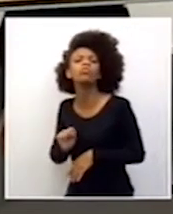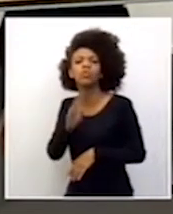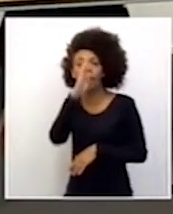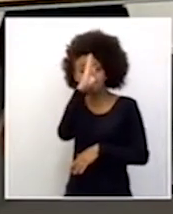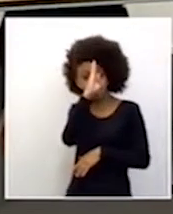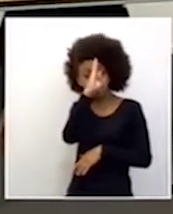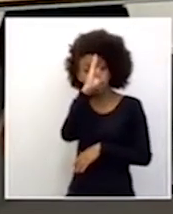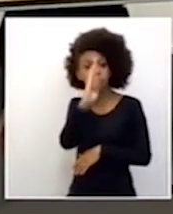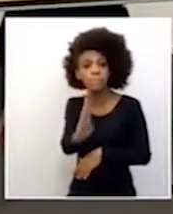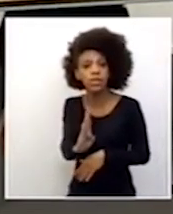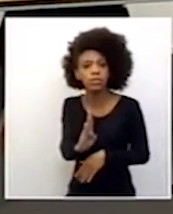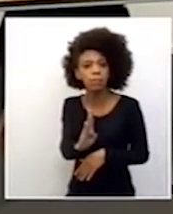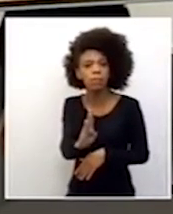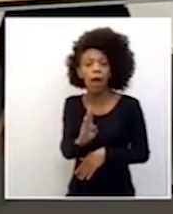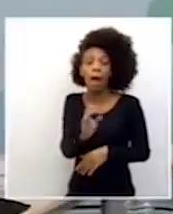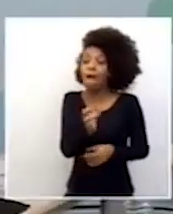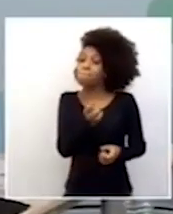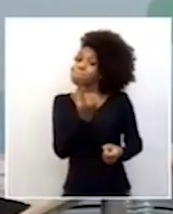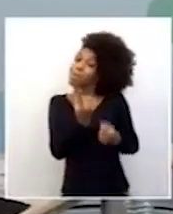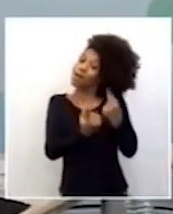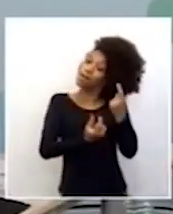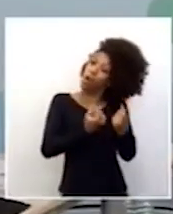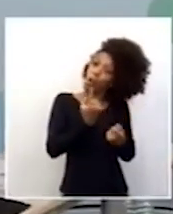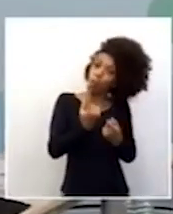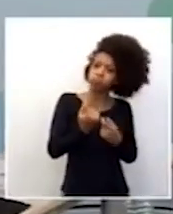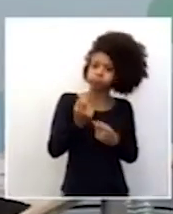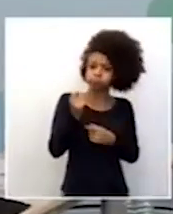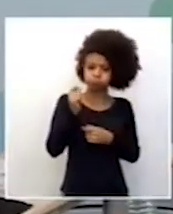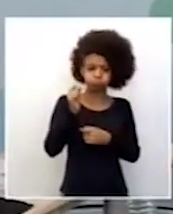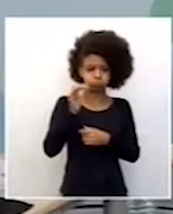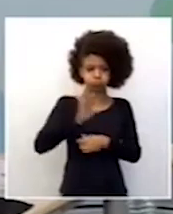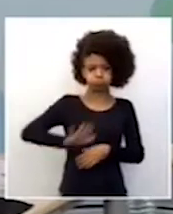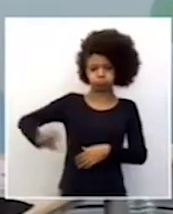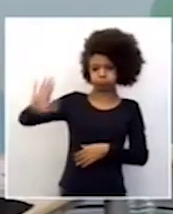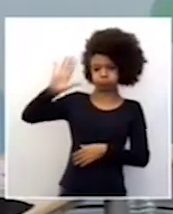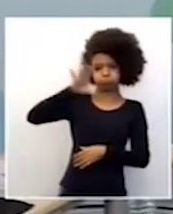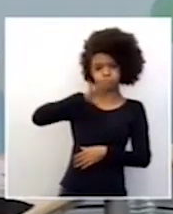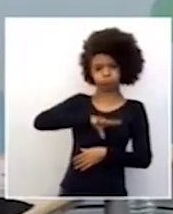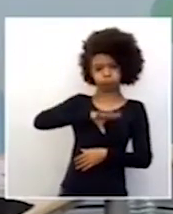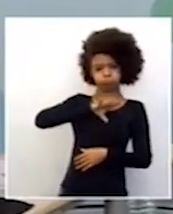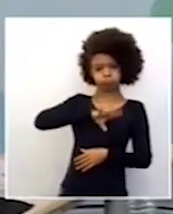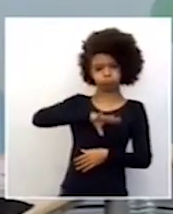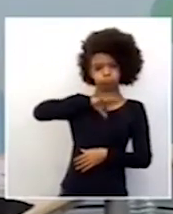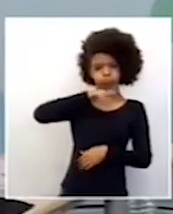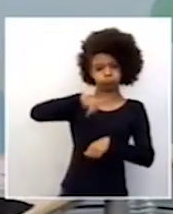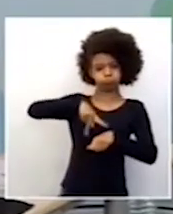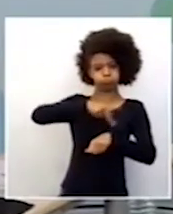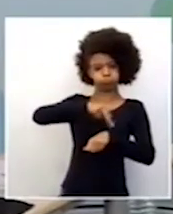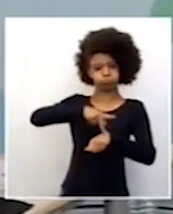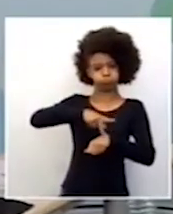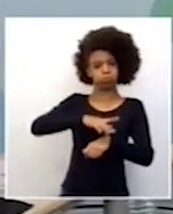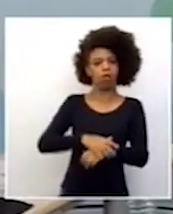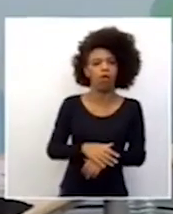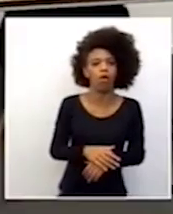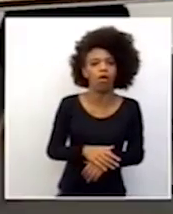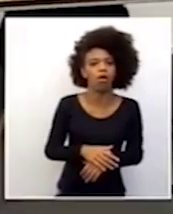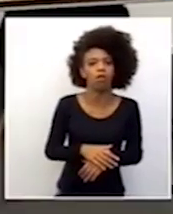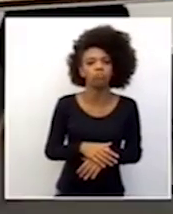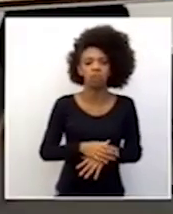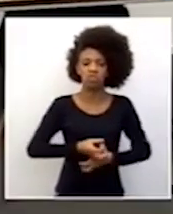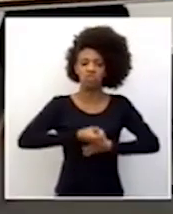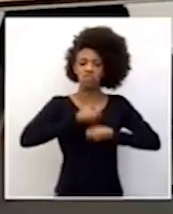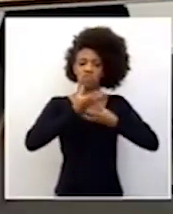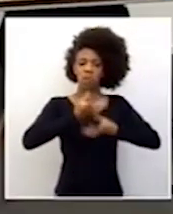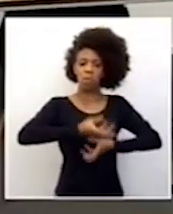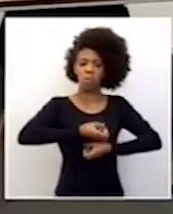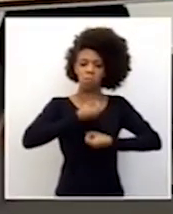Para alguns, o maior de Portugal, o maior escritor português, escritor dos Lusíadas, né? Lusíadas, os